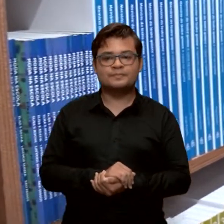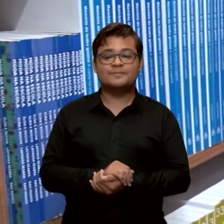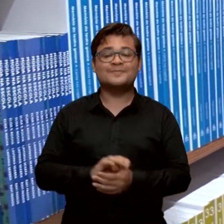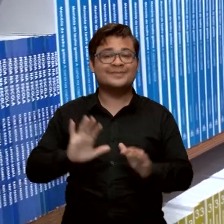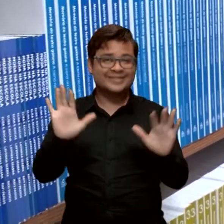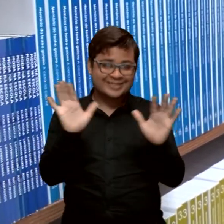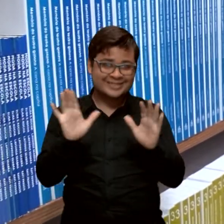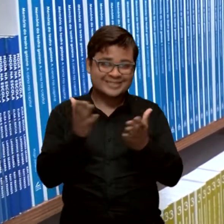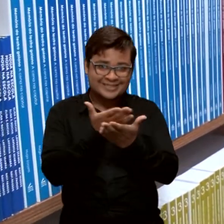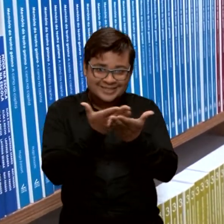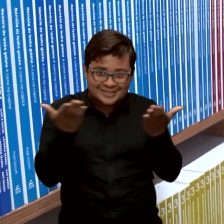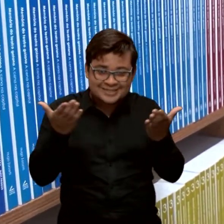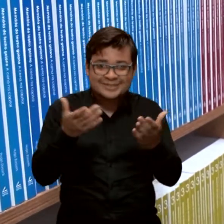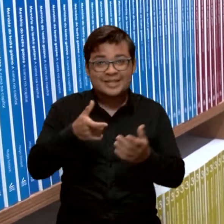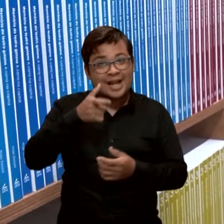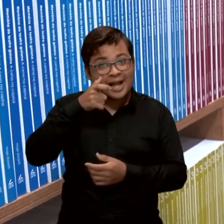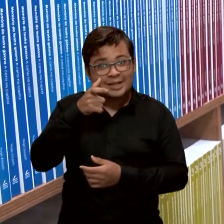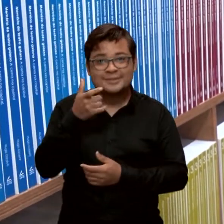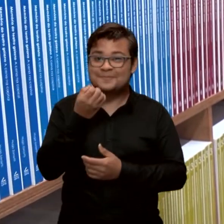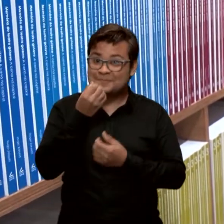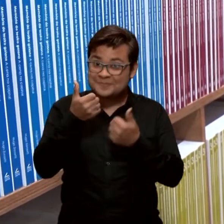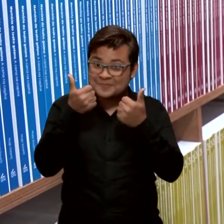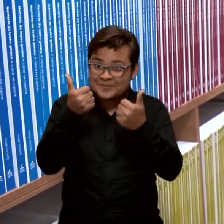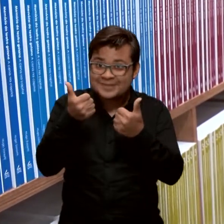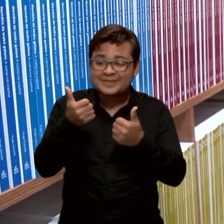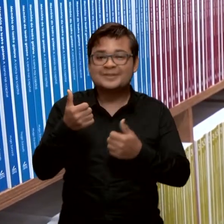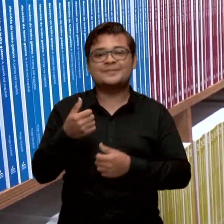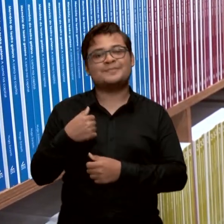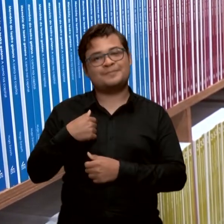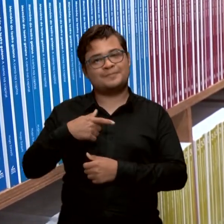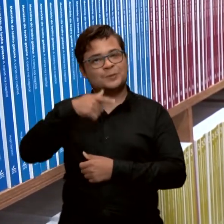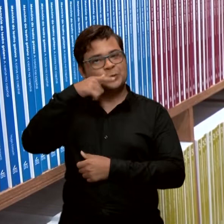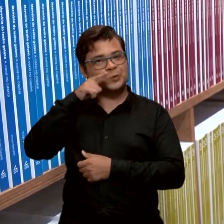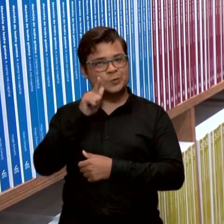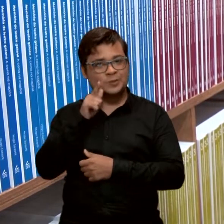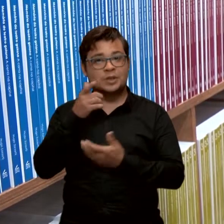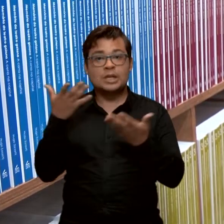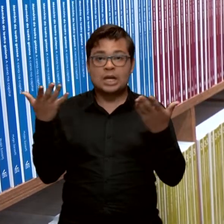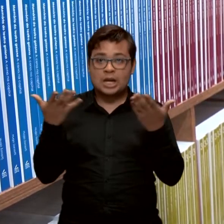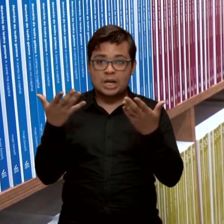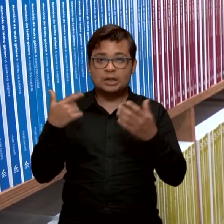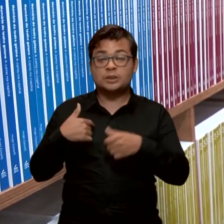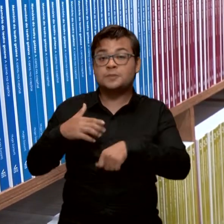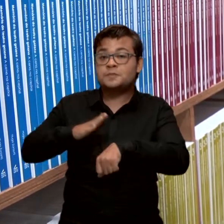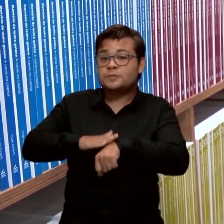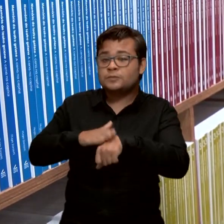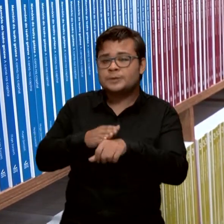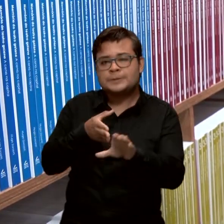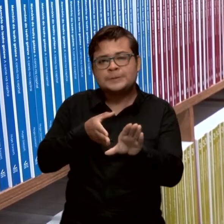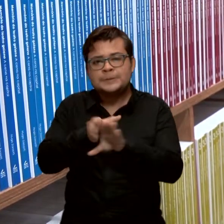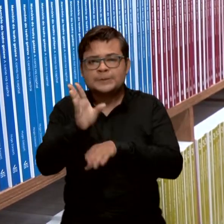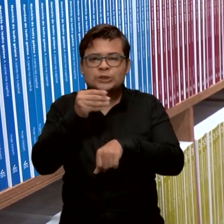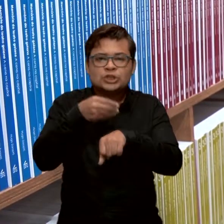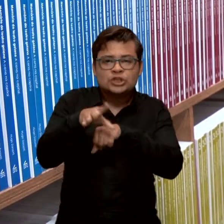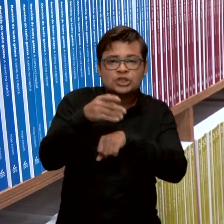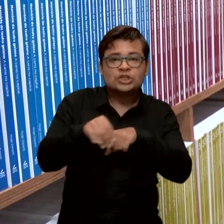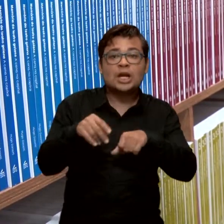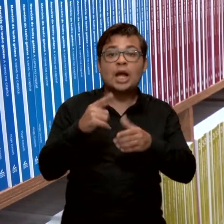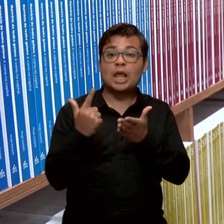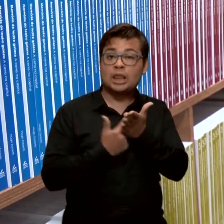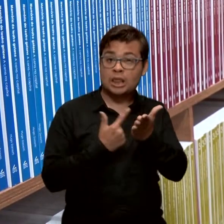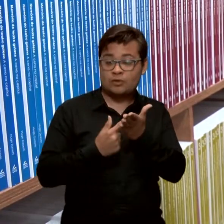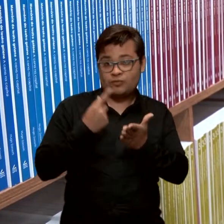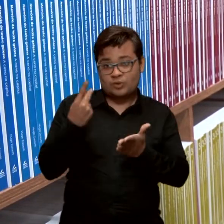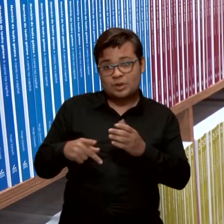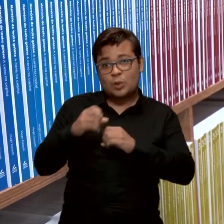Olá para você que nos acompanha, como vai? Tudo bem? Eu sou Gustavo Soares e chegou o momento de eu te recomendar os melhores títulos